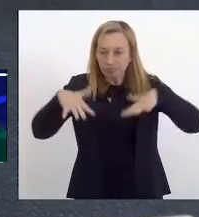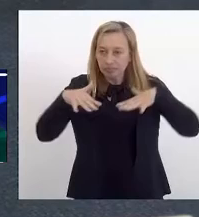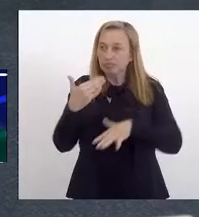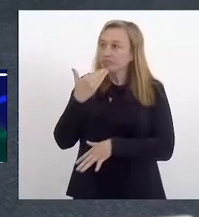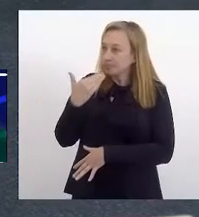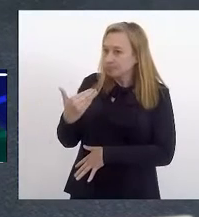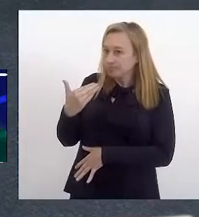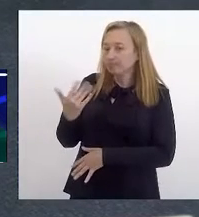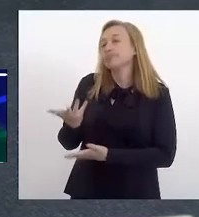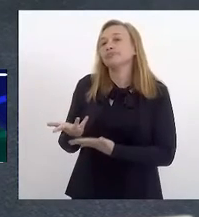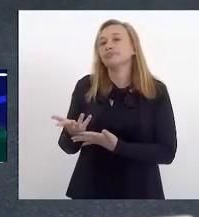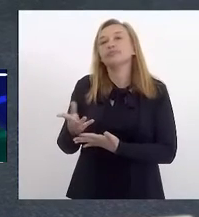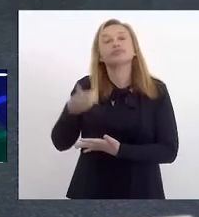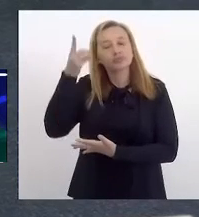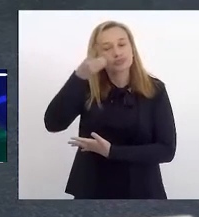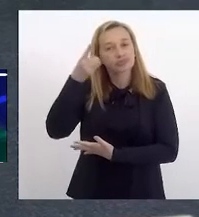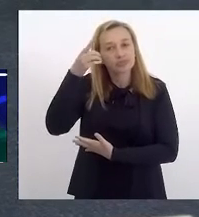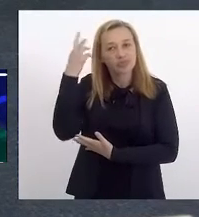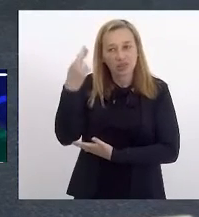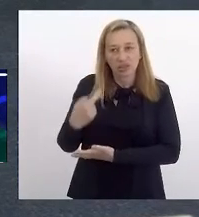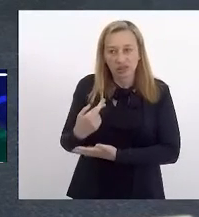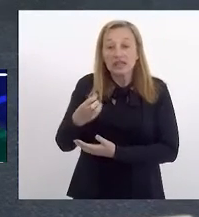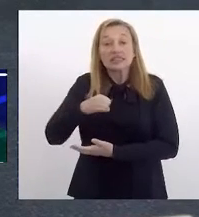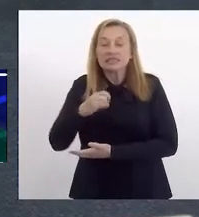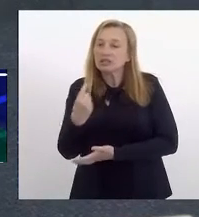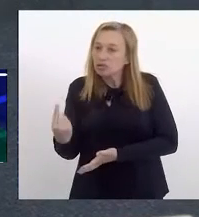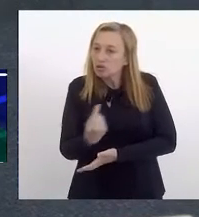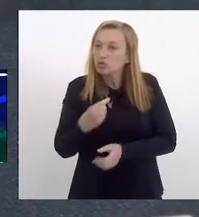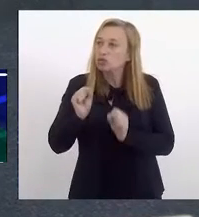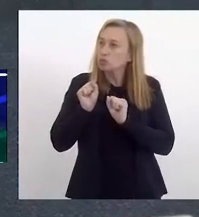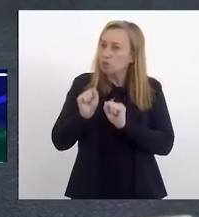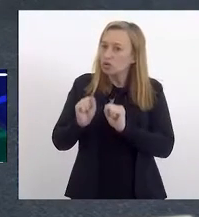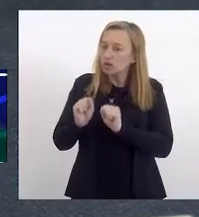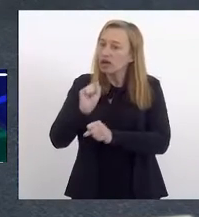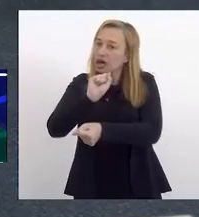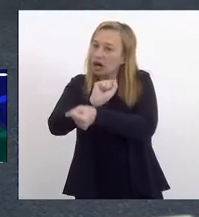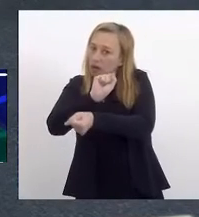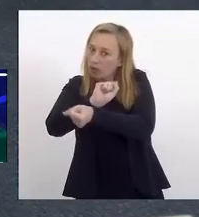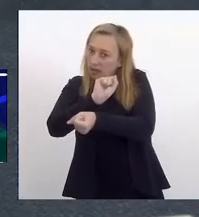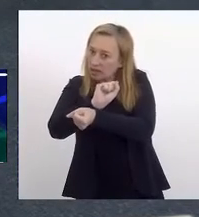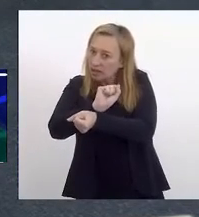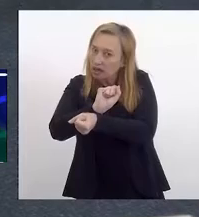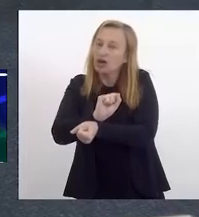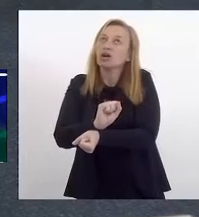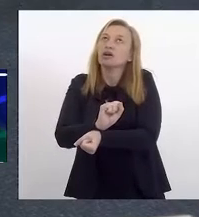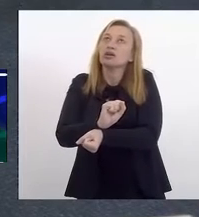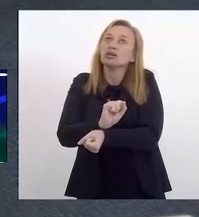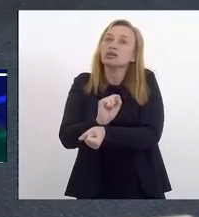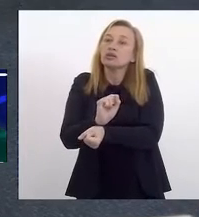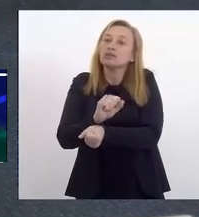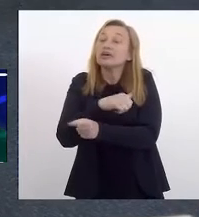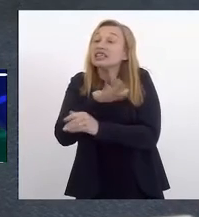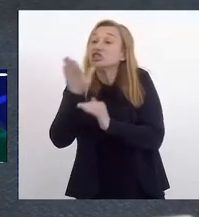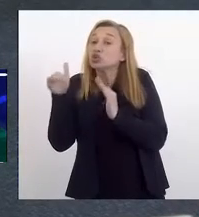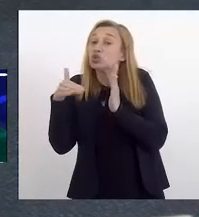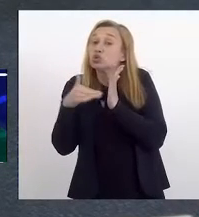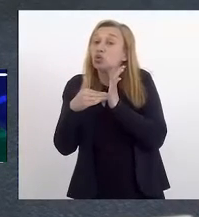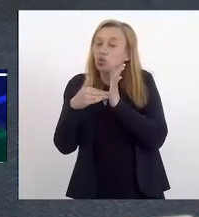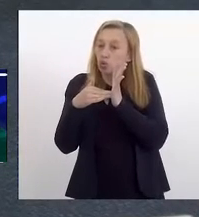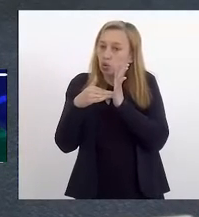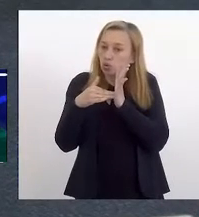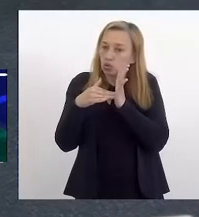aqui com a deputada Renata Souza se nós poderíamos aguardar para que todos